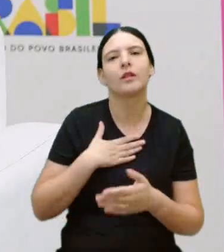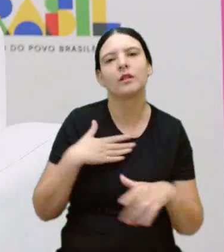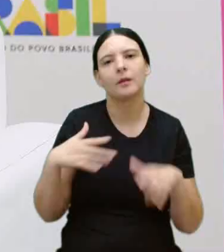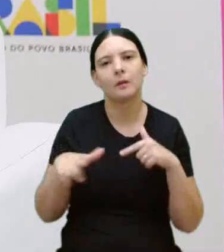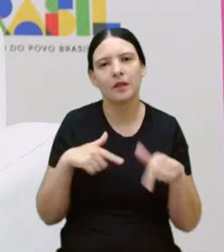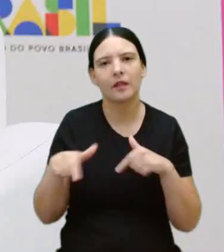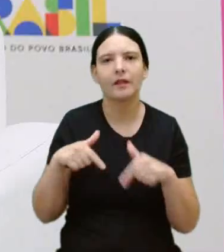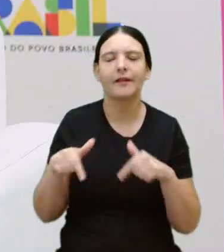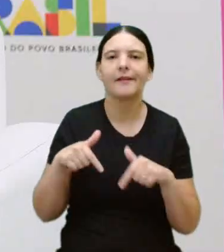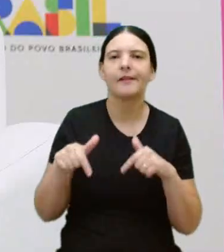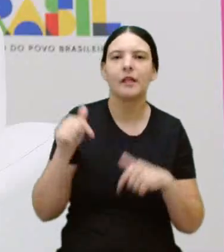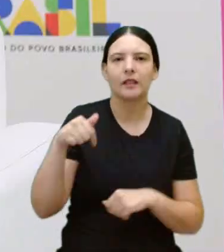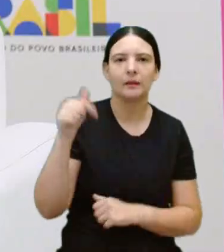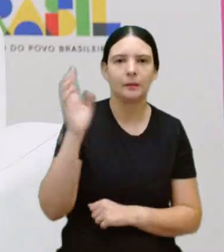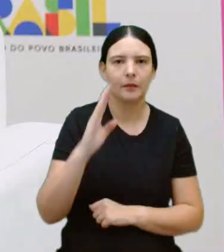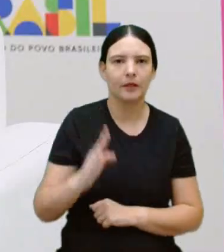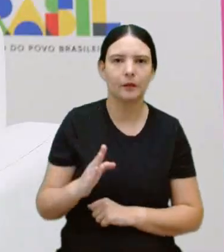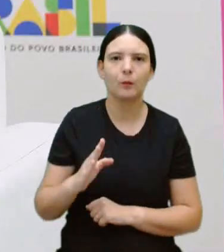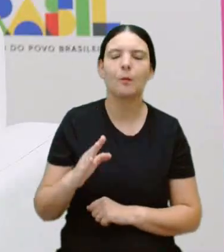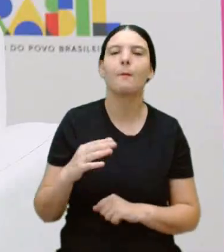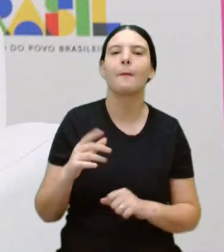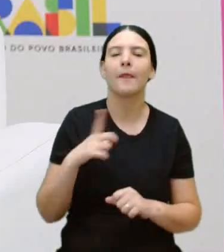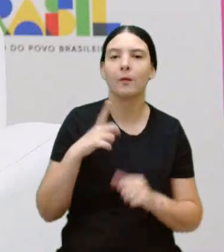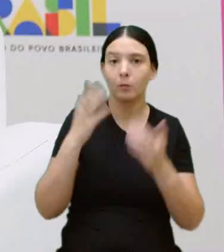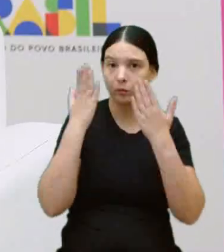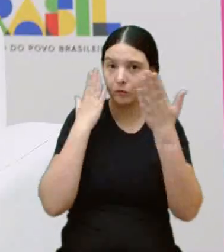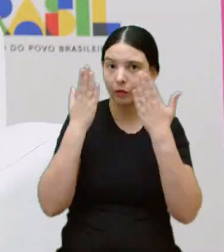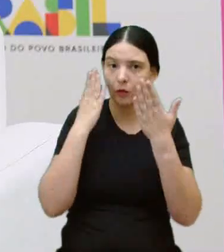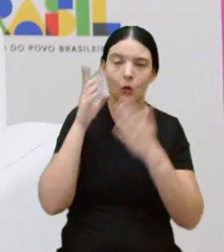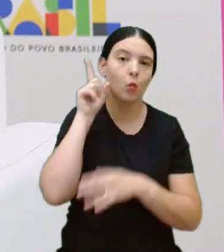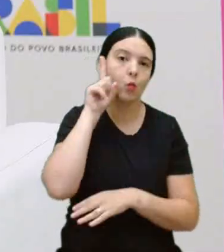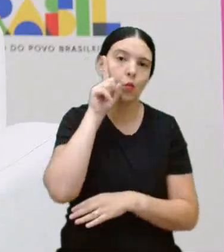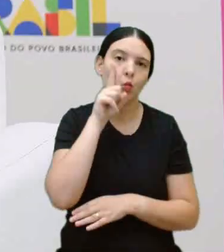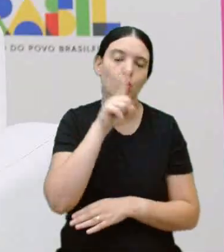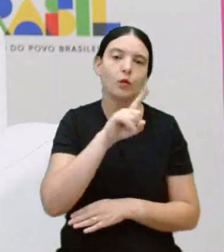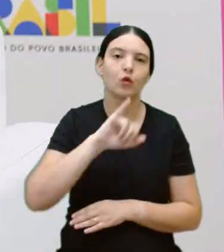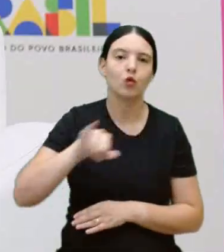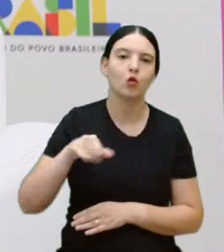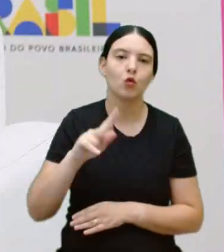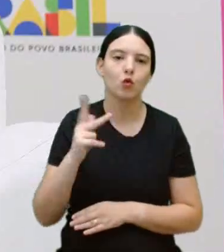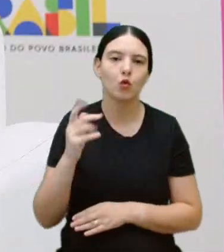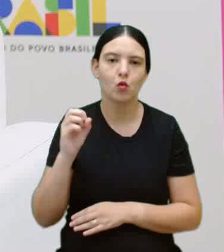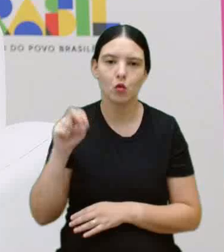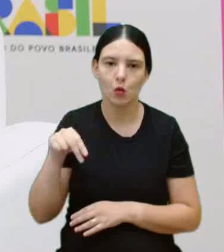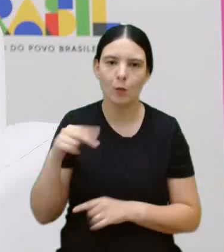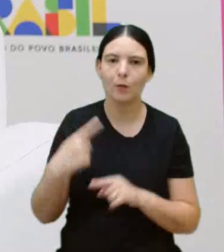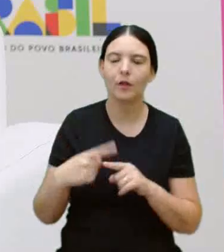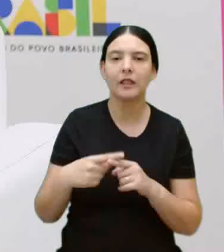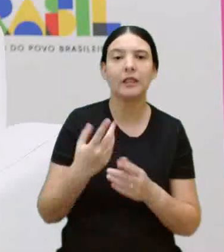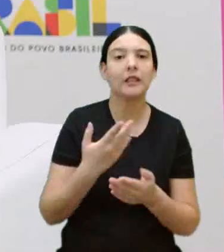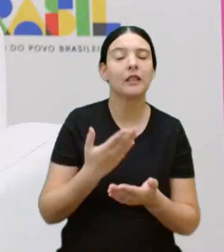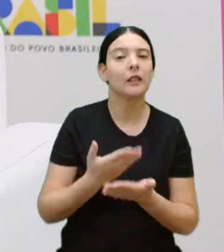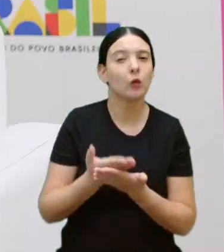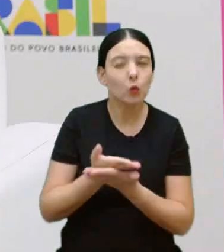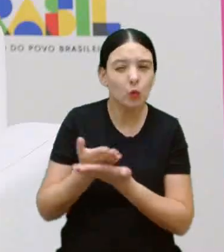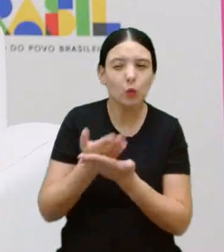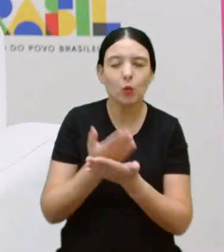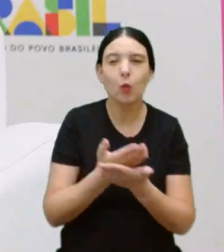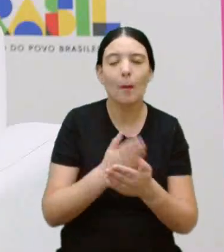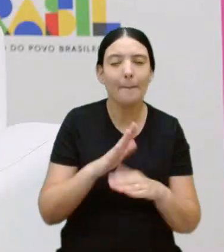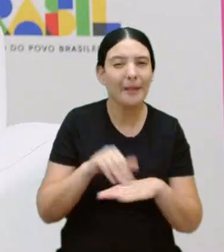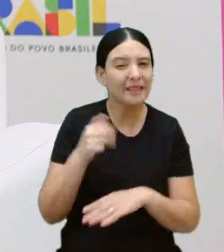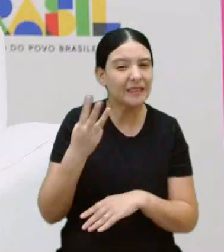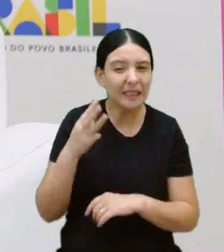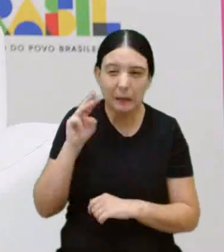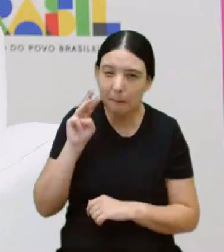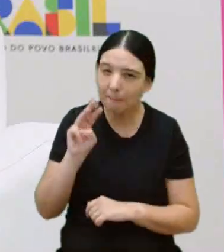no Brasil, de um psicólogo americano, John Gottman. Ele estudou mais de 3 mil casais continuamente, uns 40